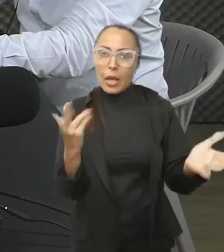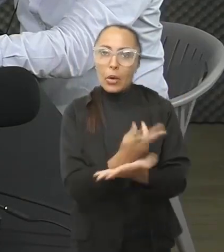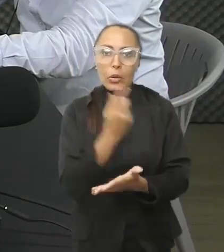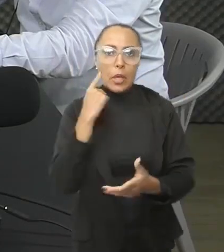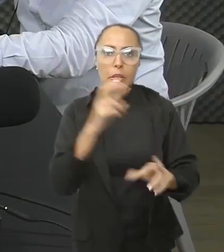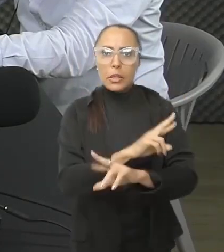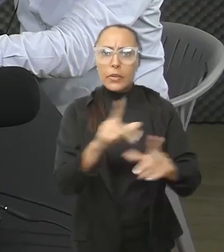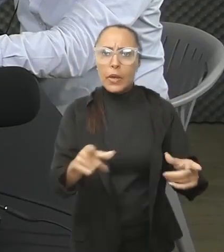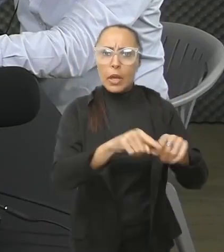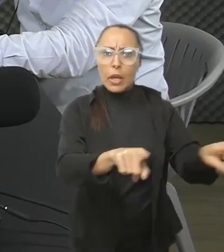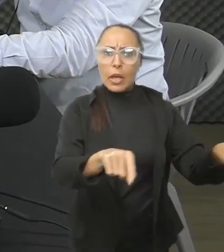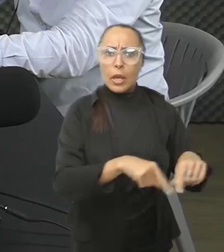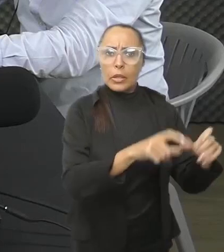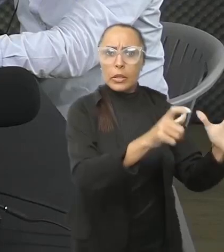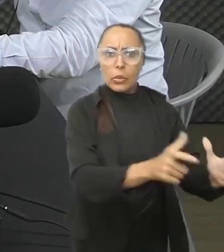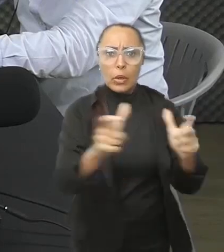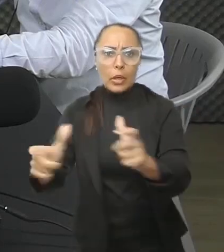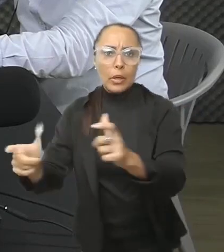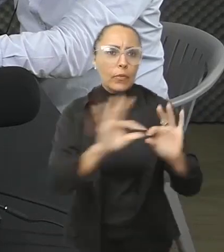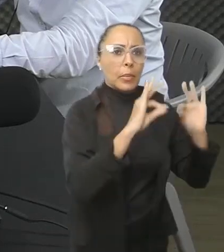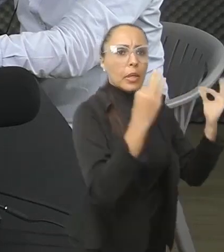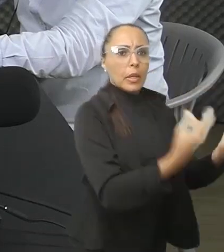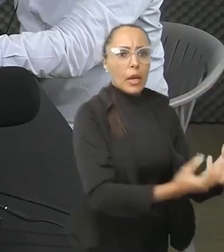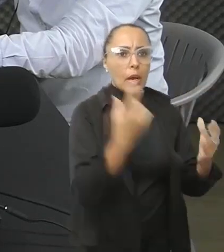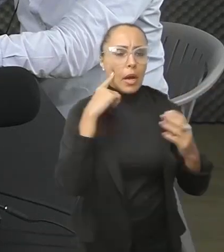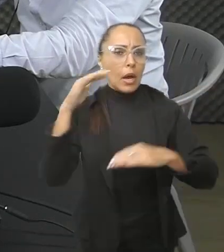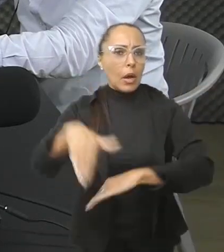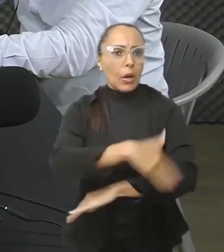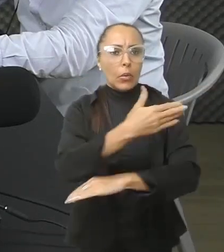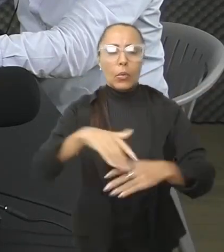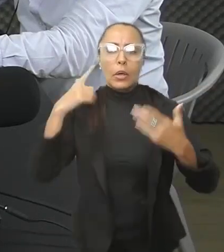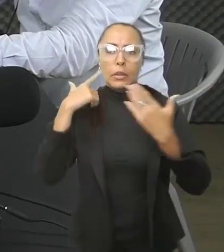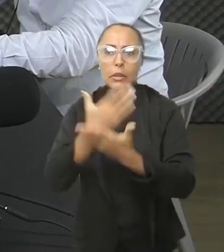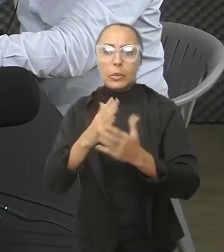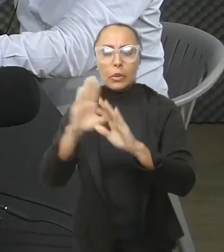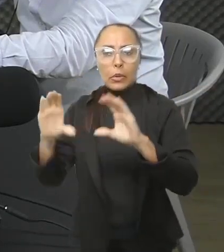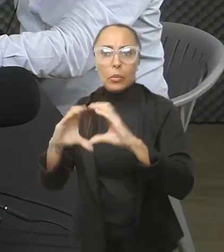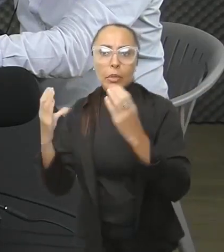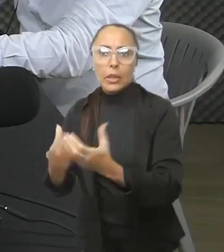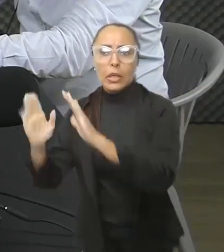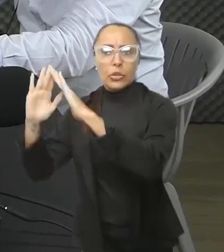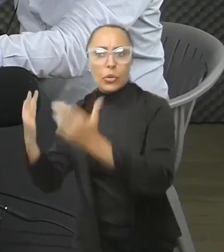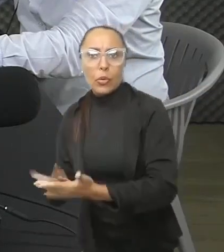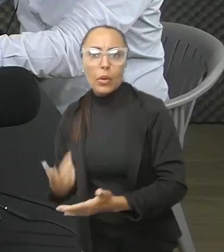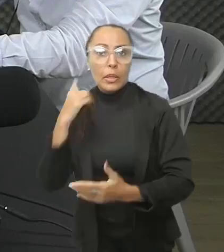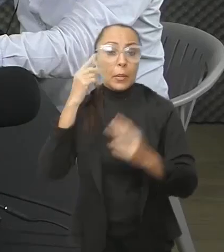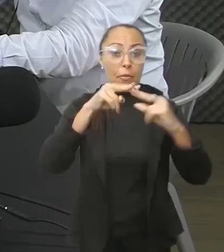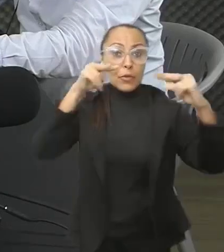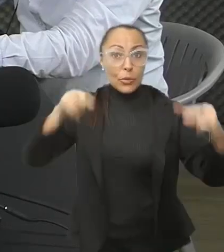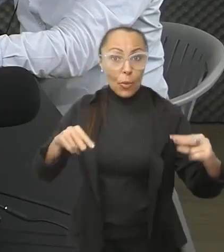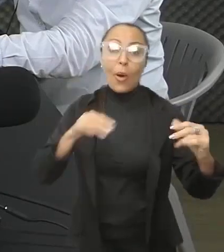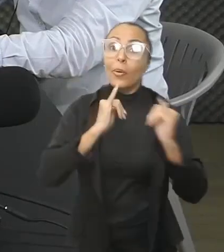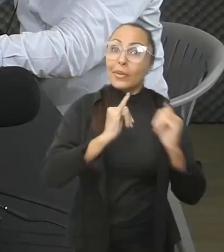diferentes espaços, familiar, comunitário, a depender da situação também escolar, mas também virtual. Ou